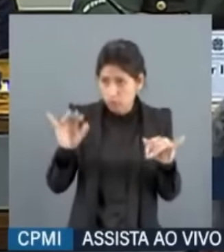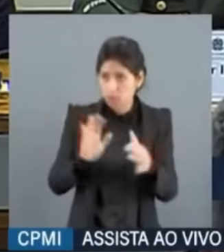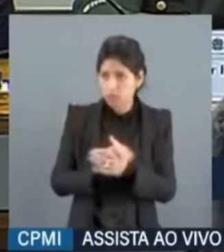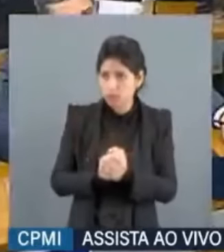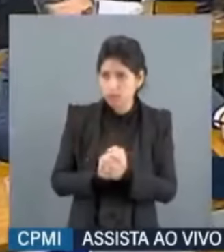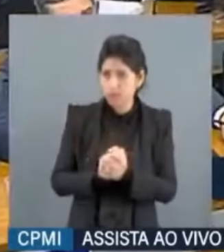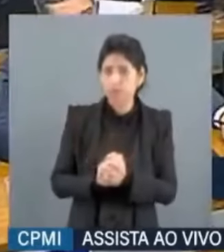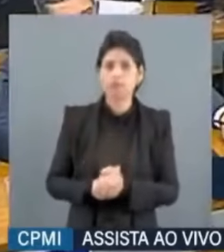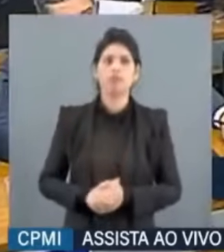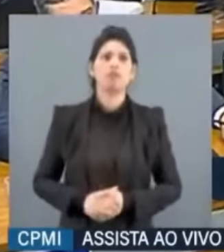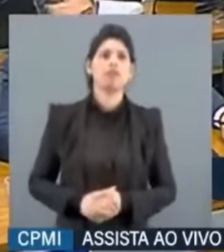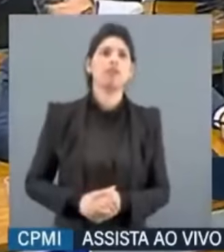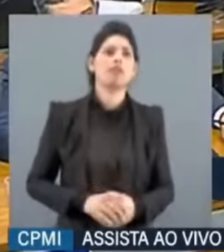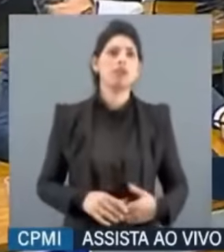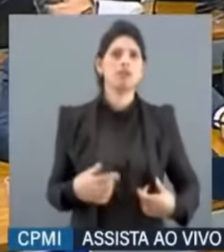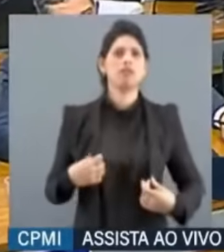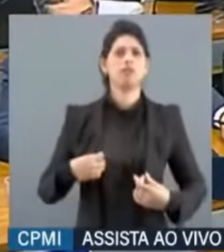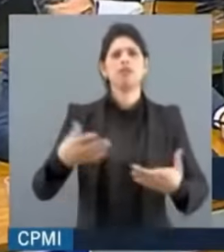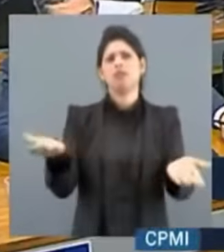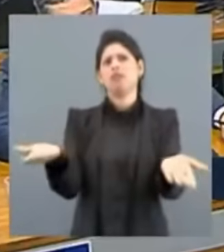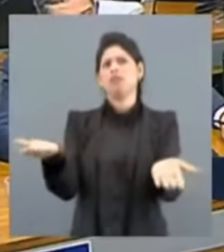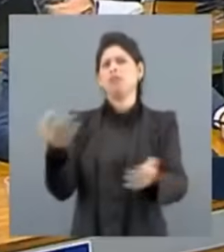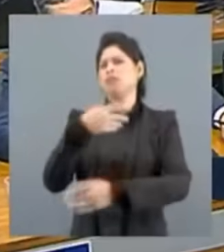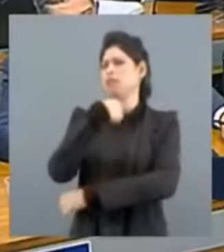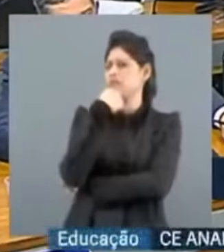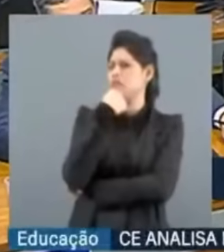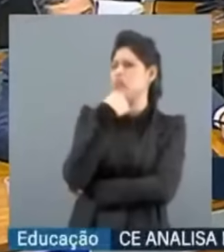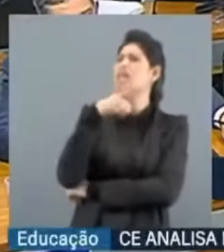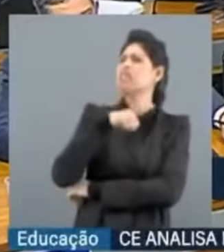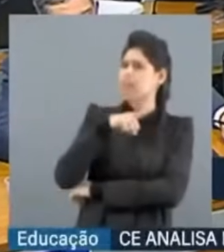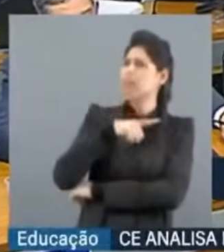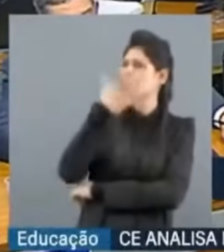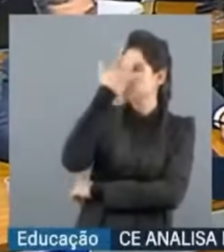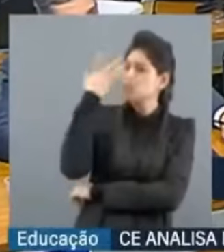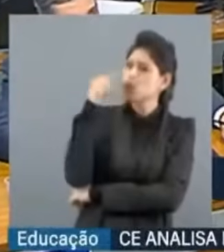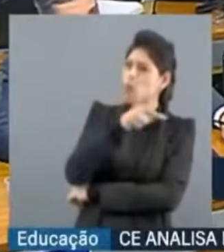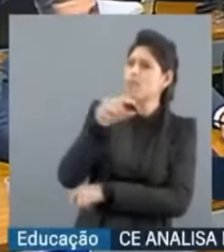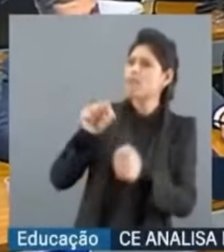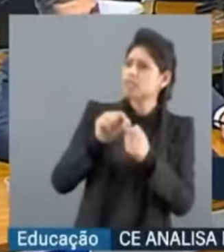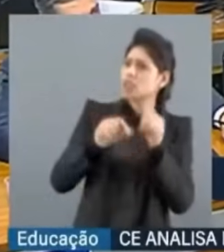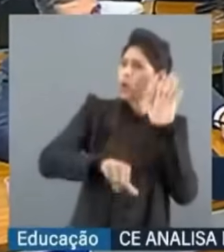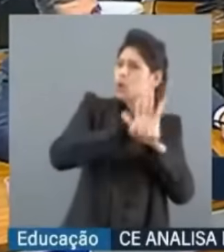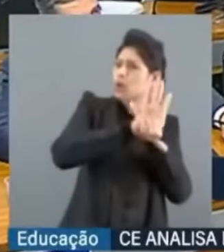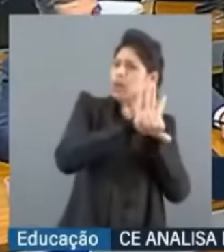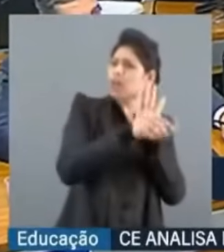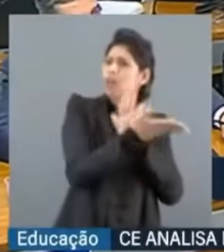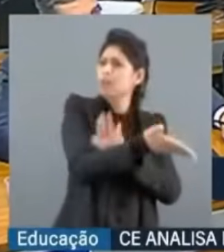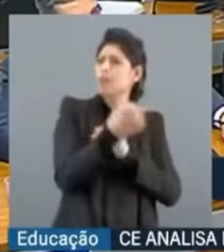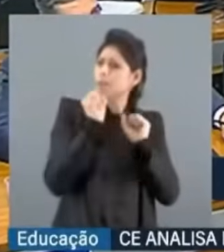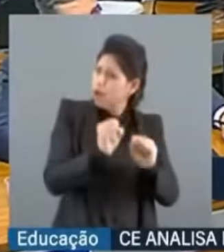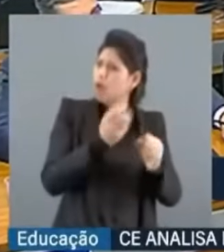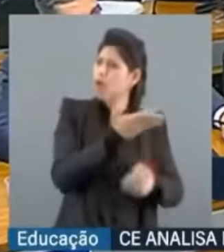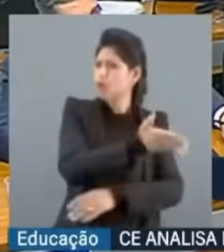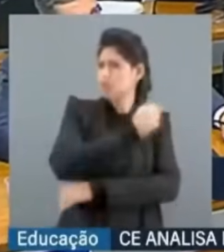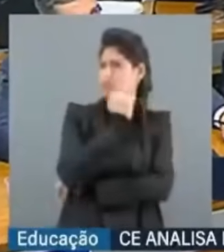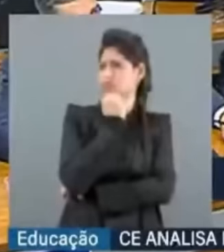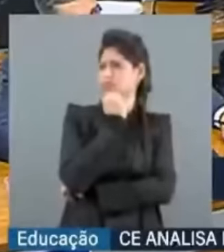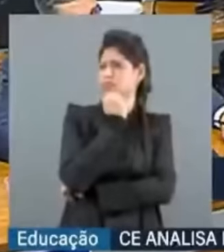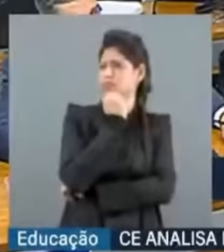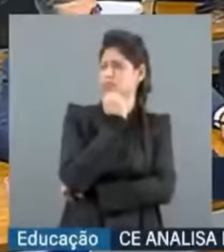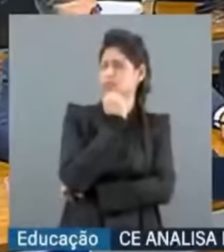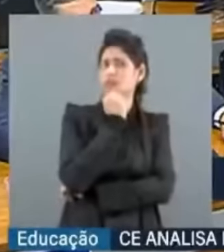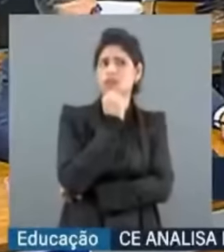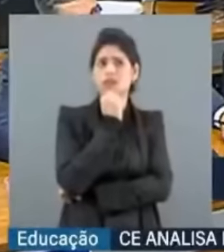tem gente cometendo crime aqui na comissão, senhor presidente. Eu posso levantar uma questão de ordem ou Vossa Excelência? Crime ao vivo. Oh, vamos notar o